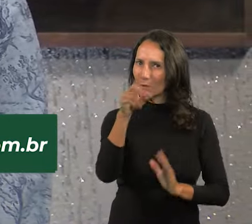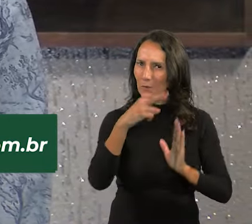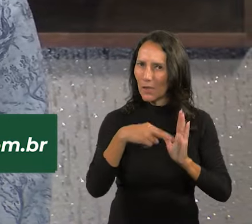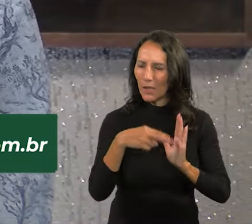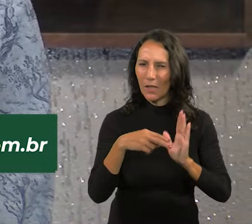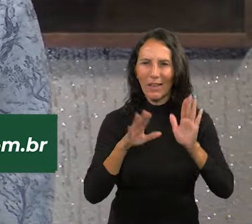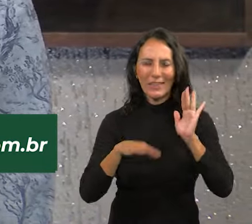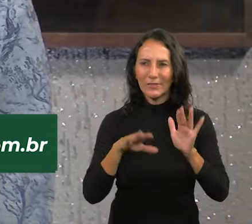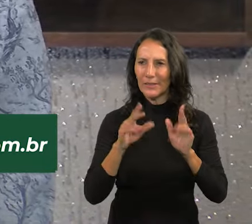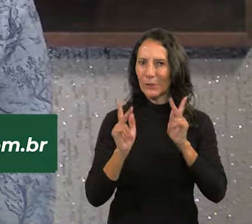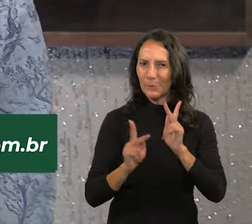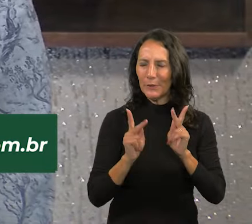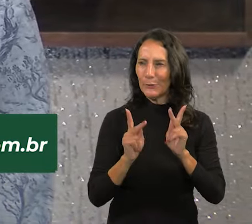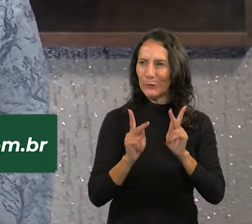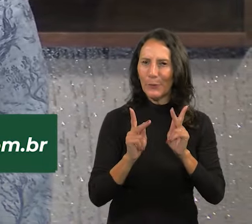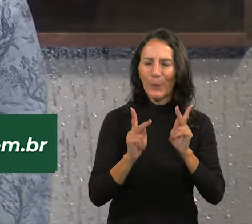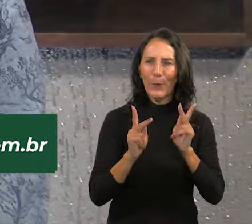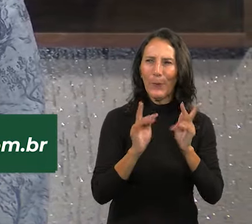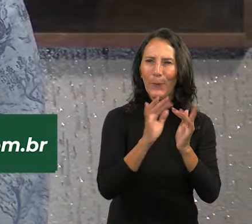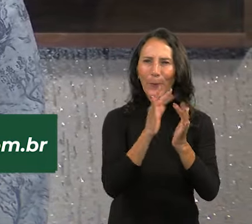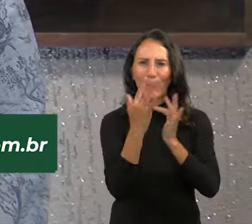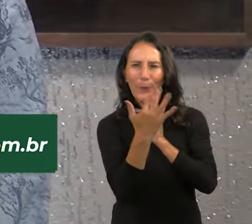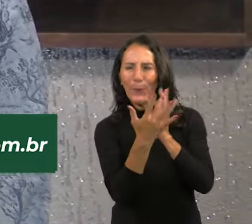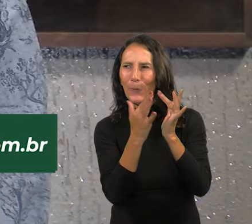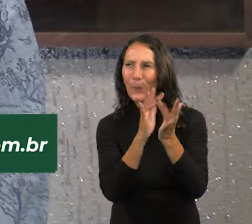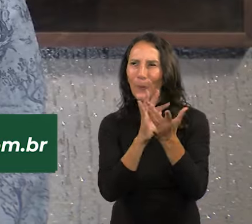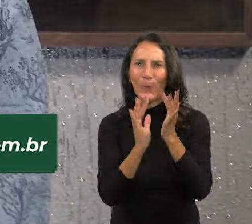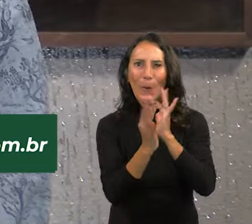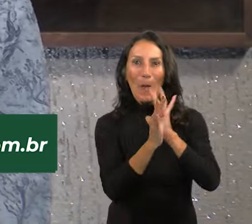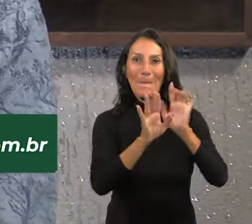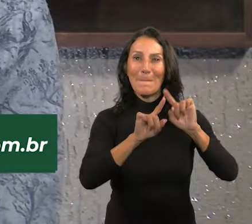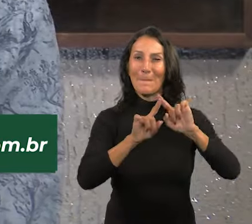multidão, a pessoa se sente só.